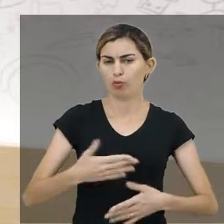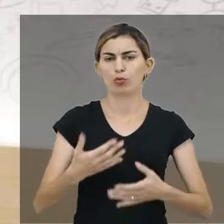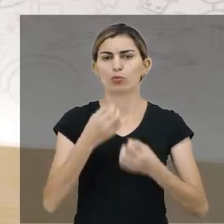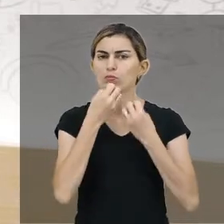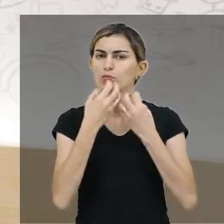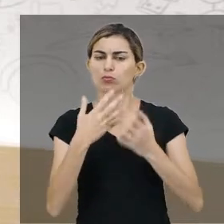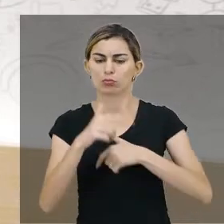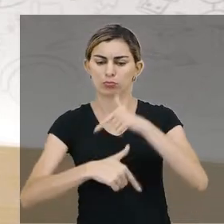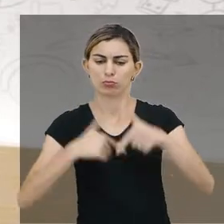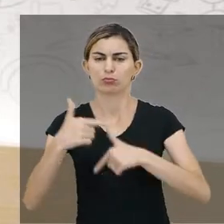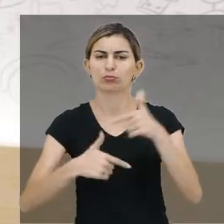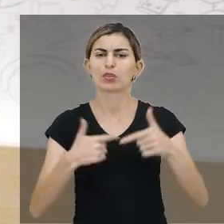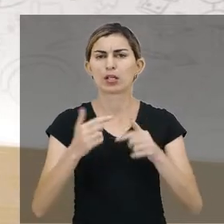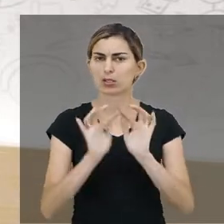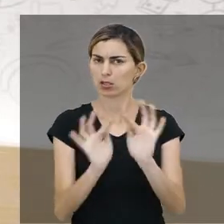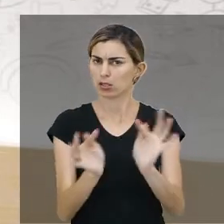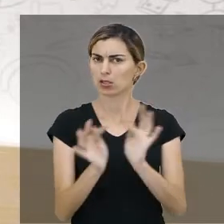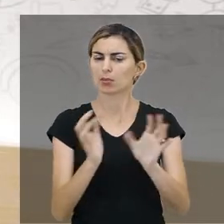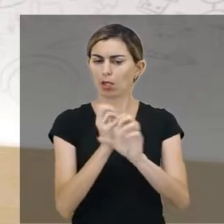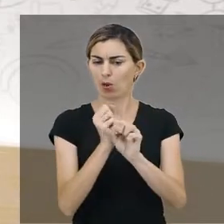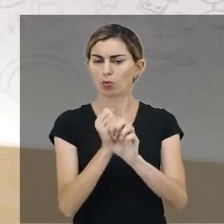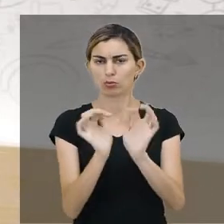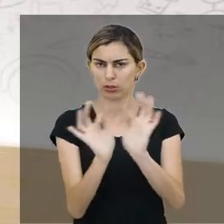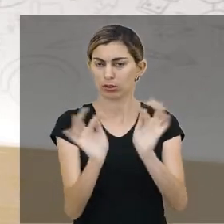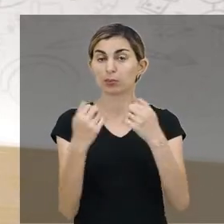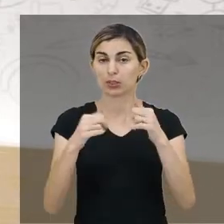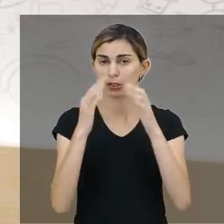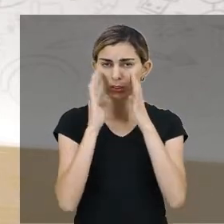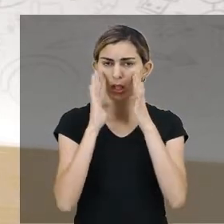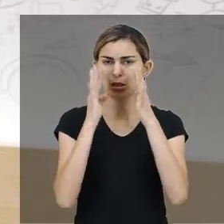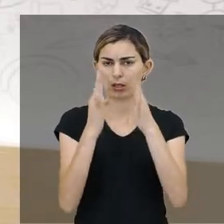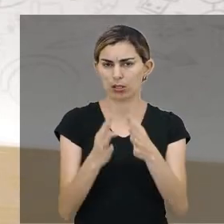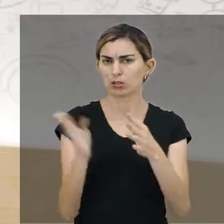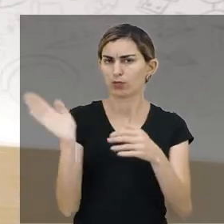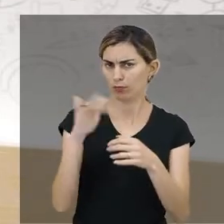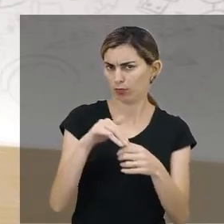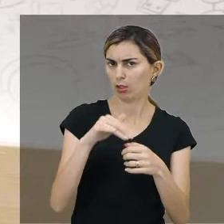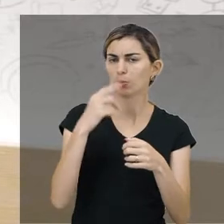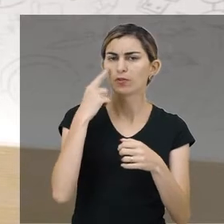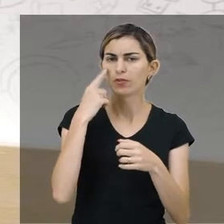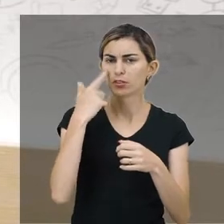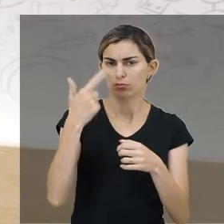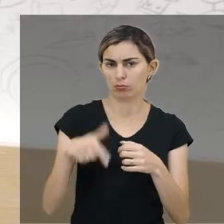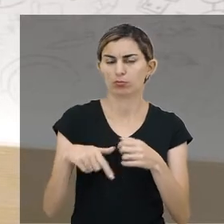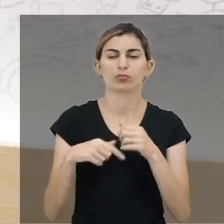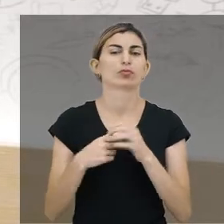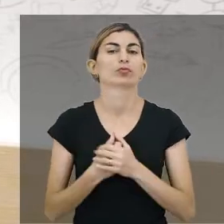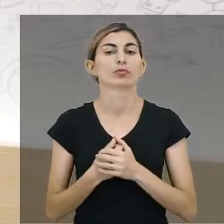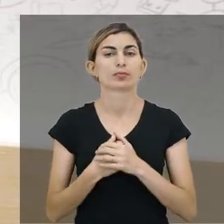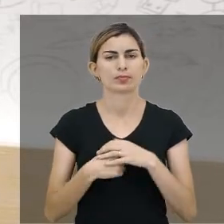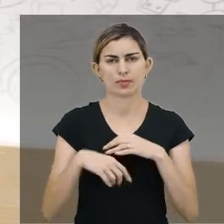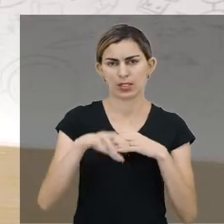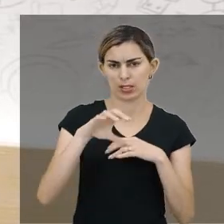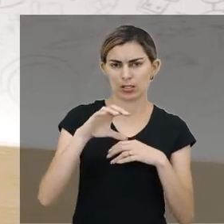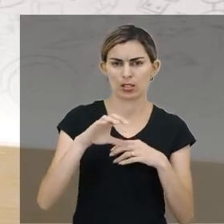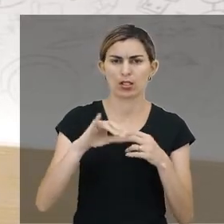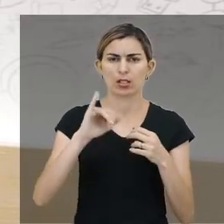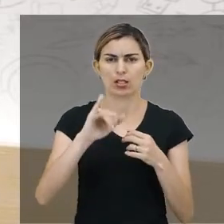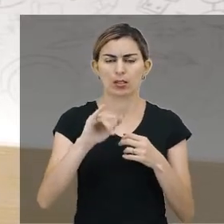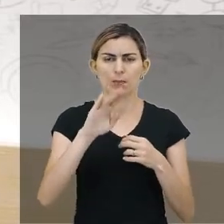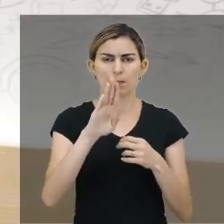Ele é um cálculo bastante simples, mas que requer muita atenção. Então vamos recapitular. A